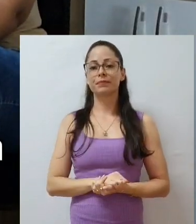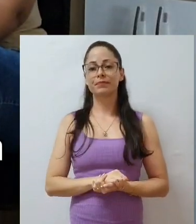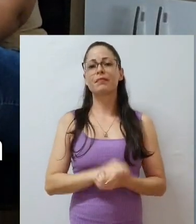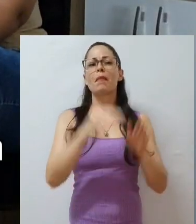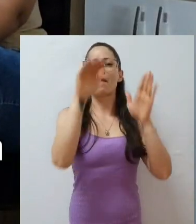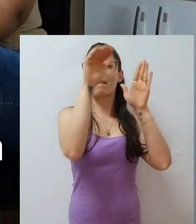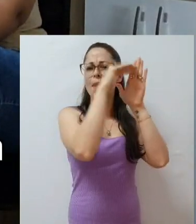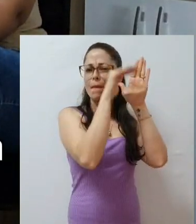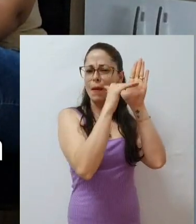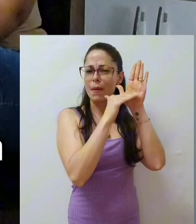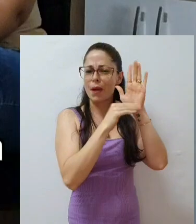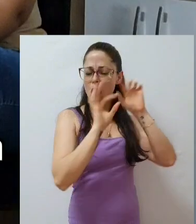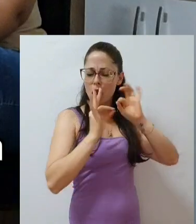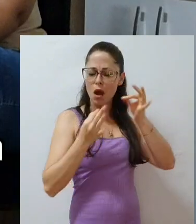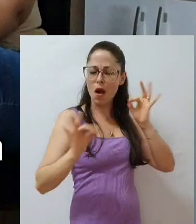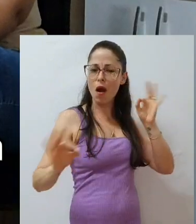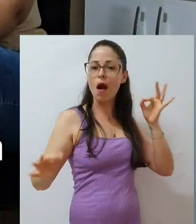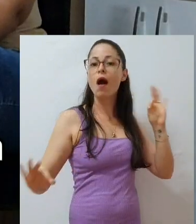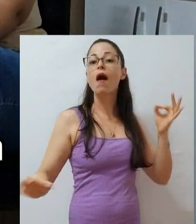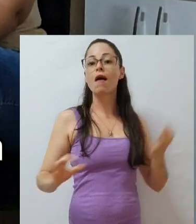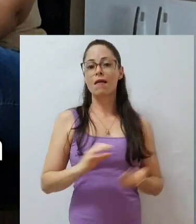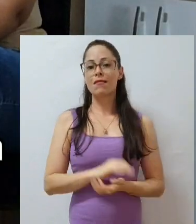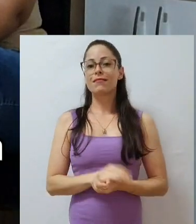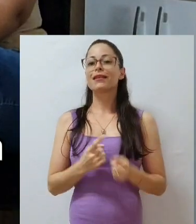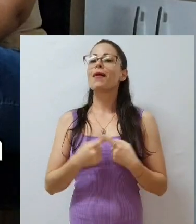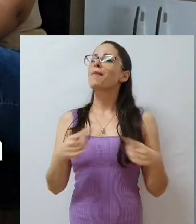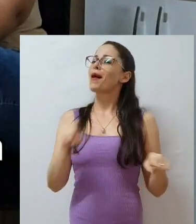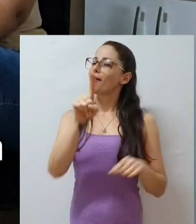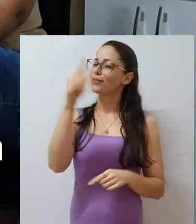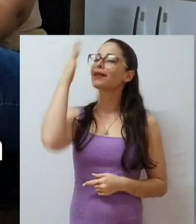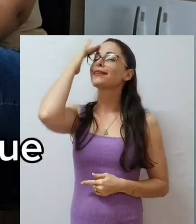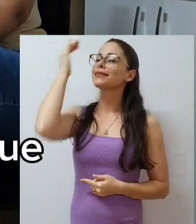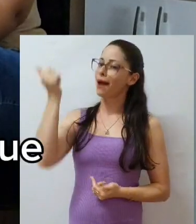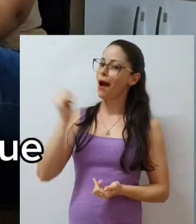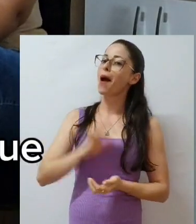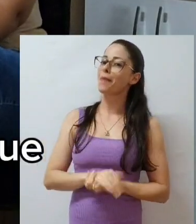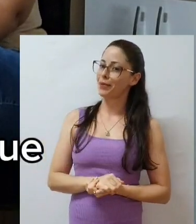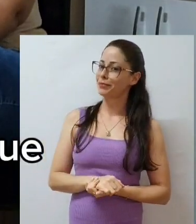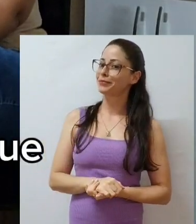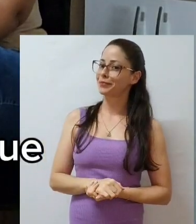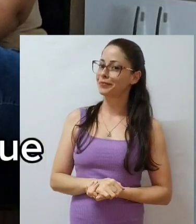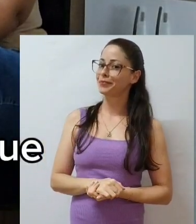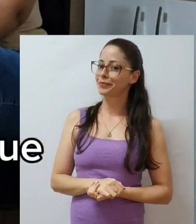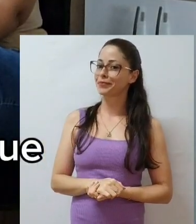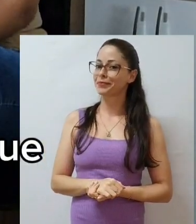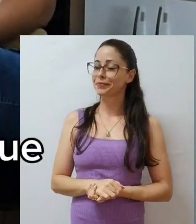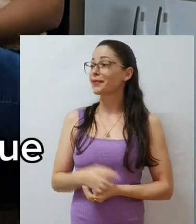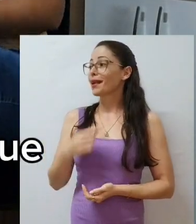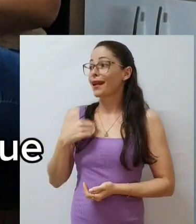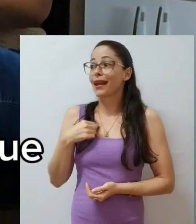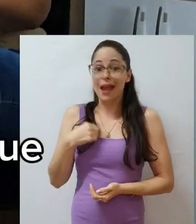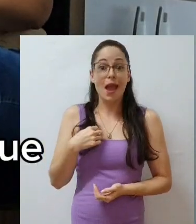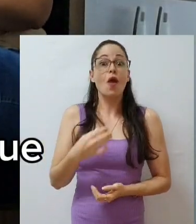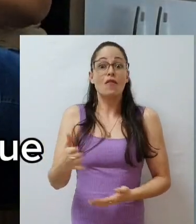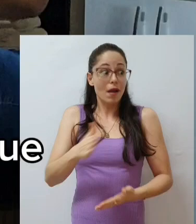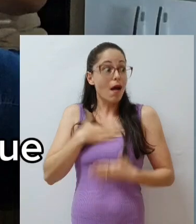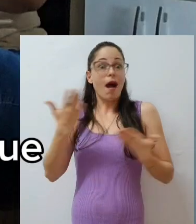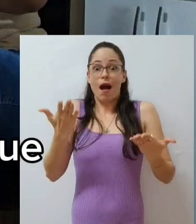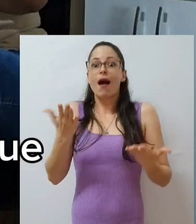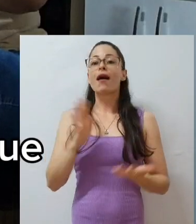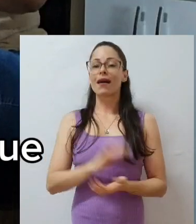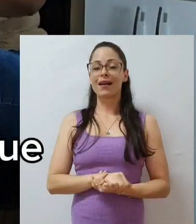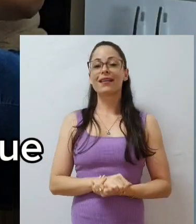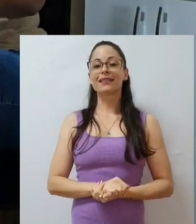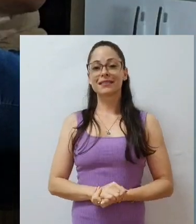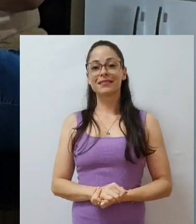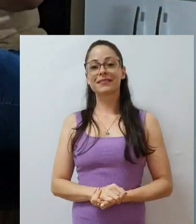lista é bem longa, tá? Mas assim, vocês sabiam disso? Sabiam dessas pessoas? Eu aposto que não, porque até eu desconfiei,